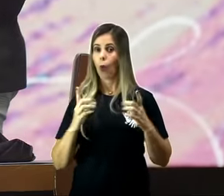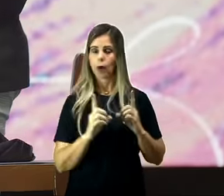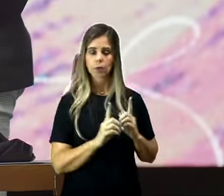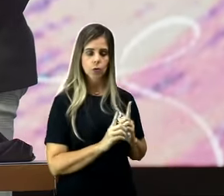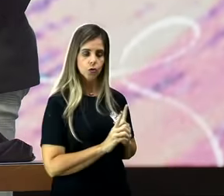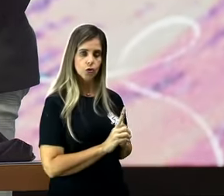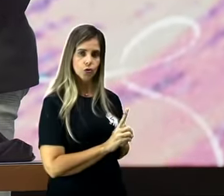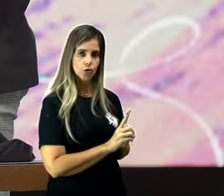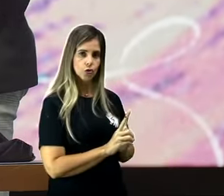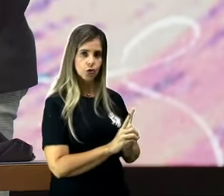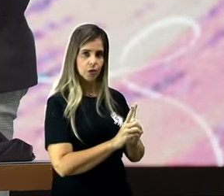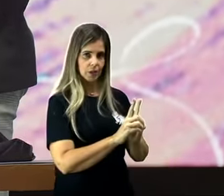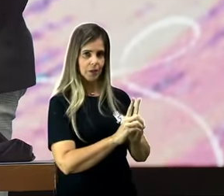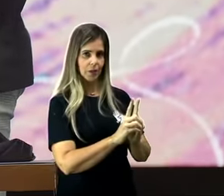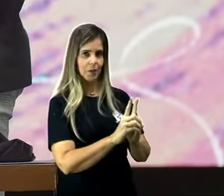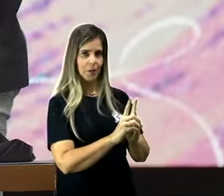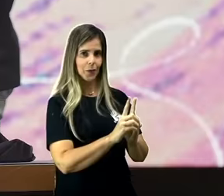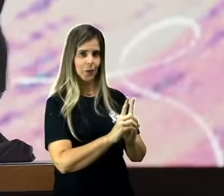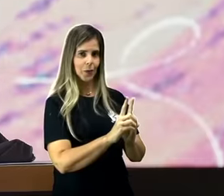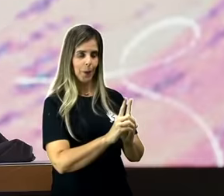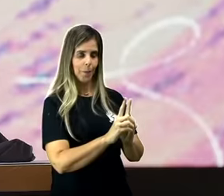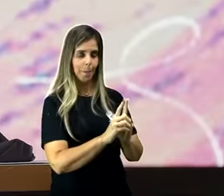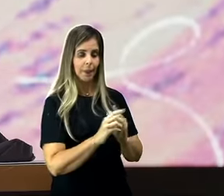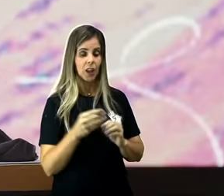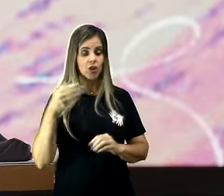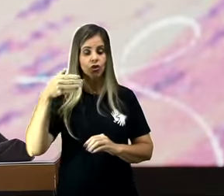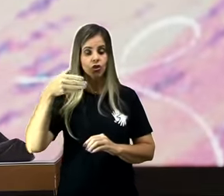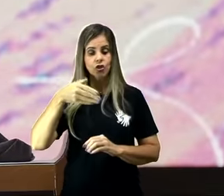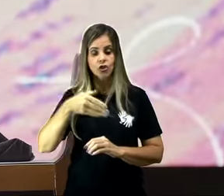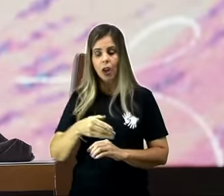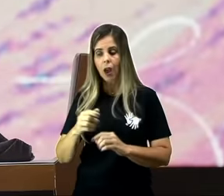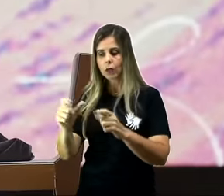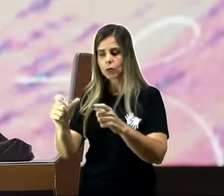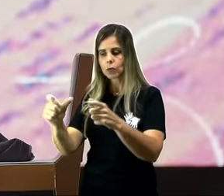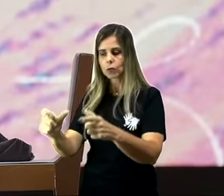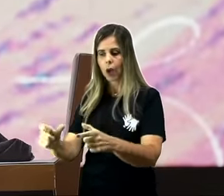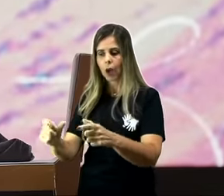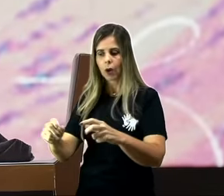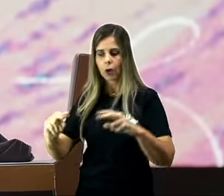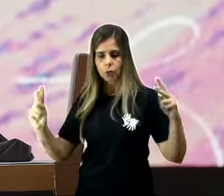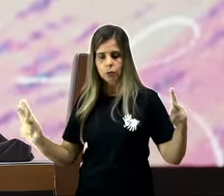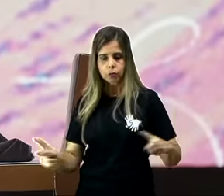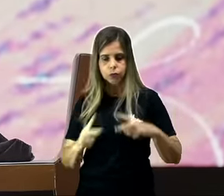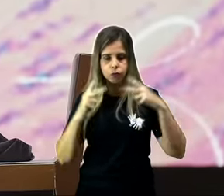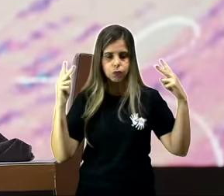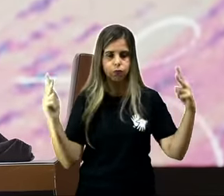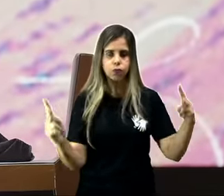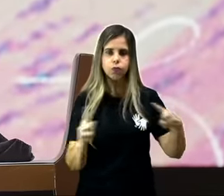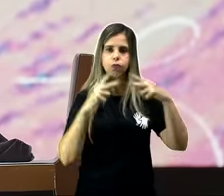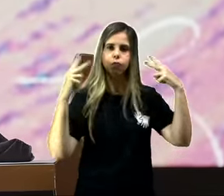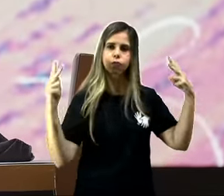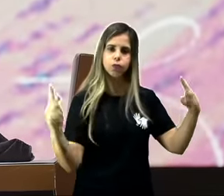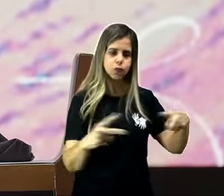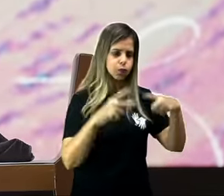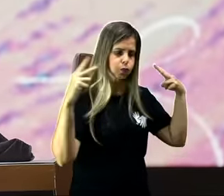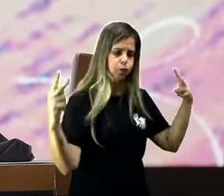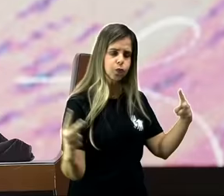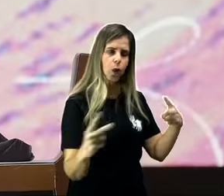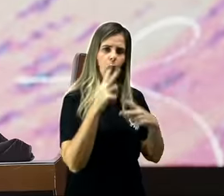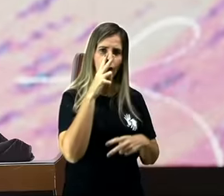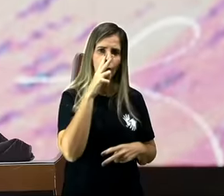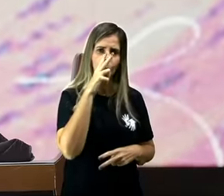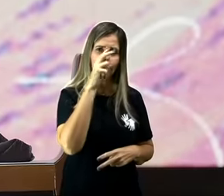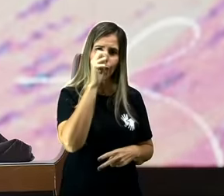vento soprava mais forte. Eu vou repetir isso aqui para alguém, não sei para quem que é, mas Todo avanço que você